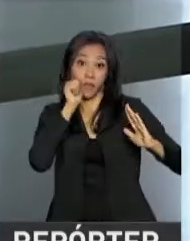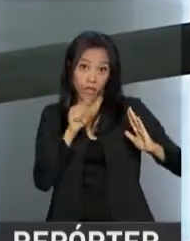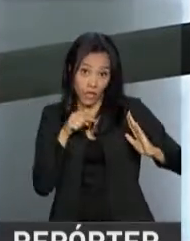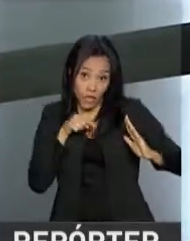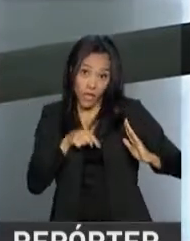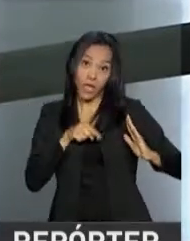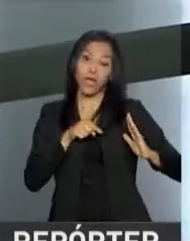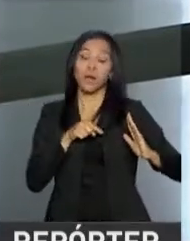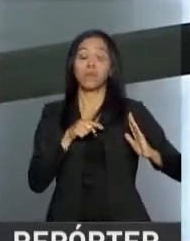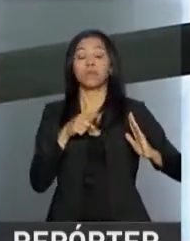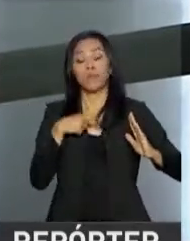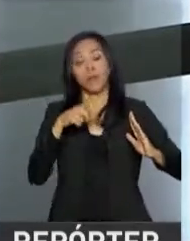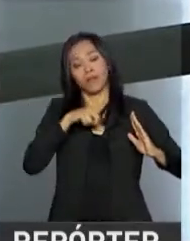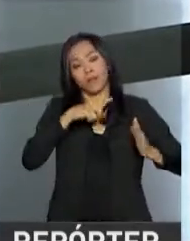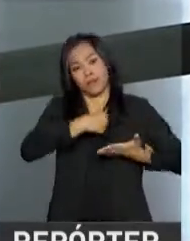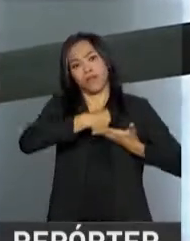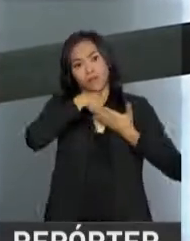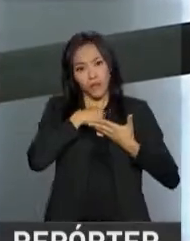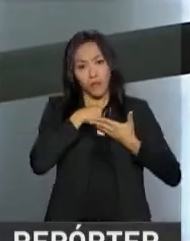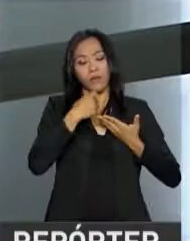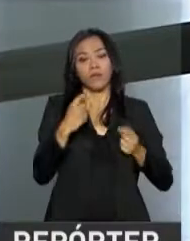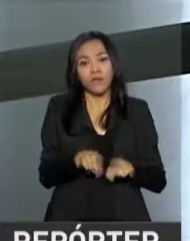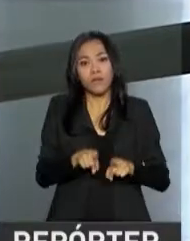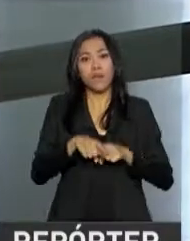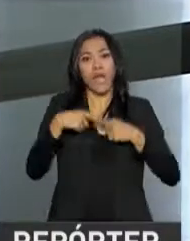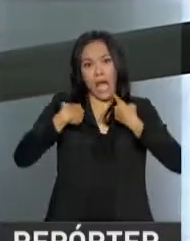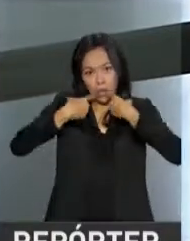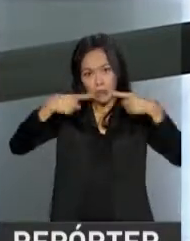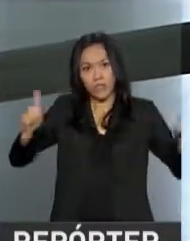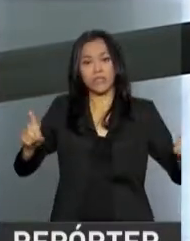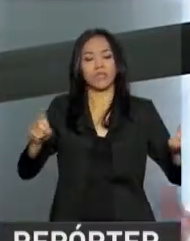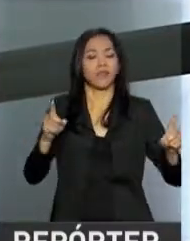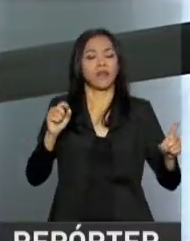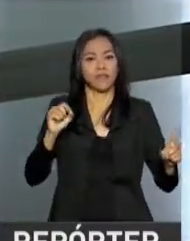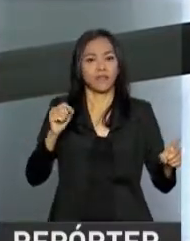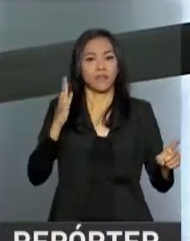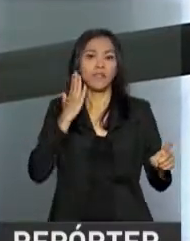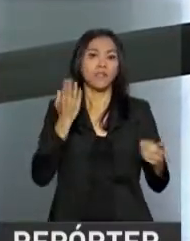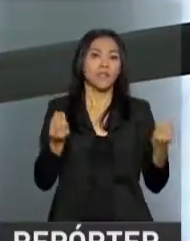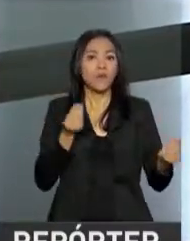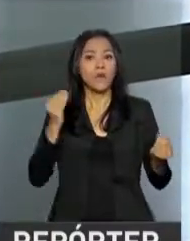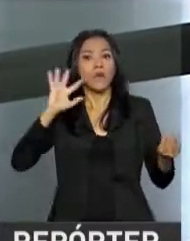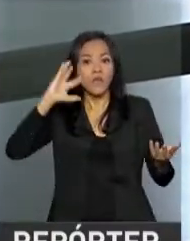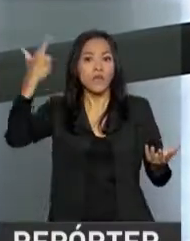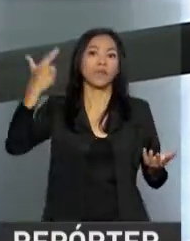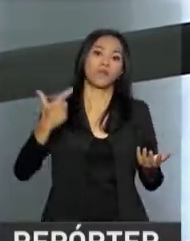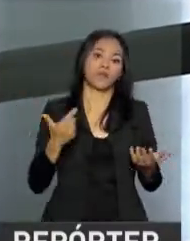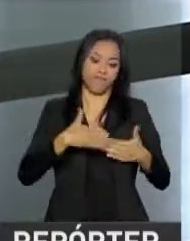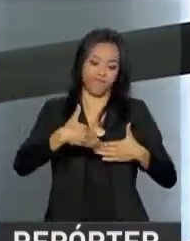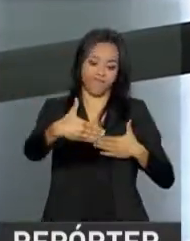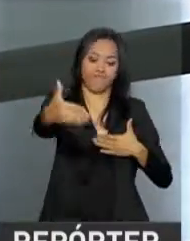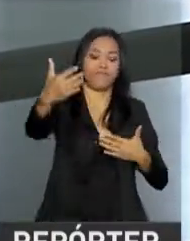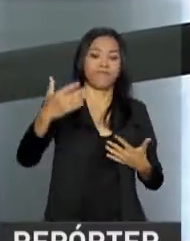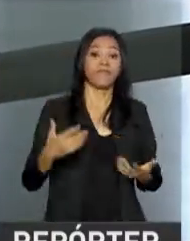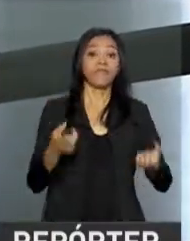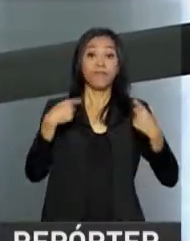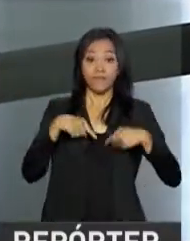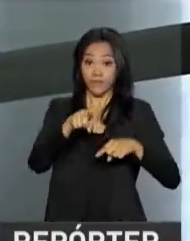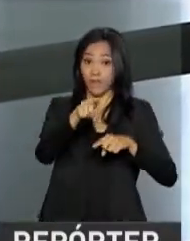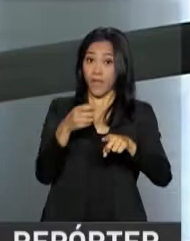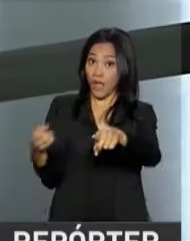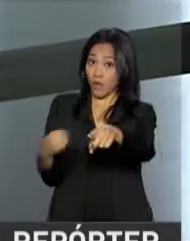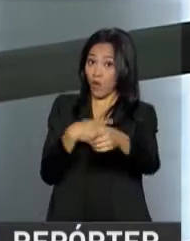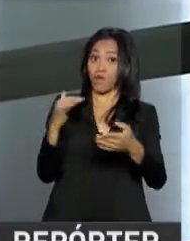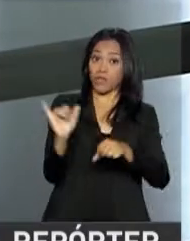enfrentar essa esse momento e para denunciar e tomar as devidas providências além disso é atualmente a nova estratégia da secretaria